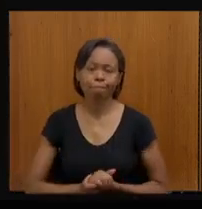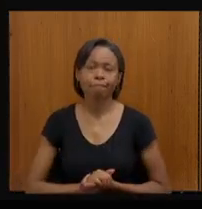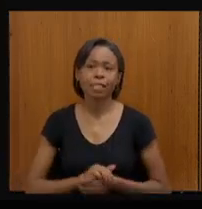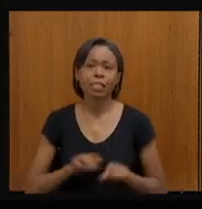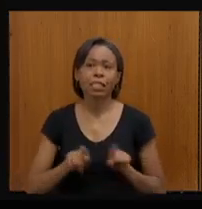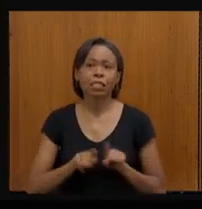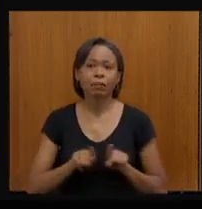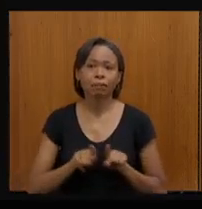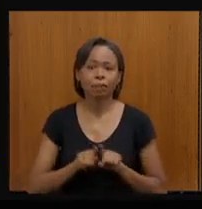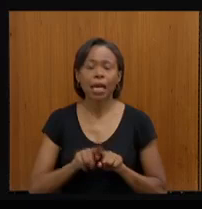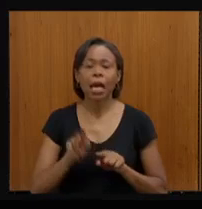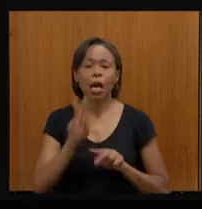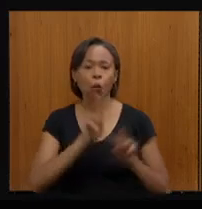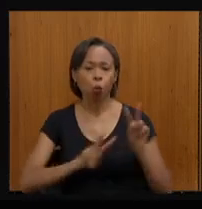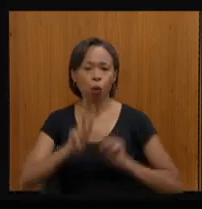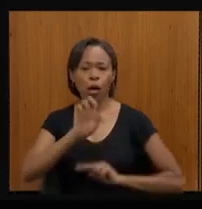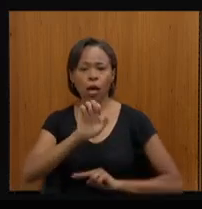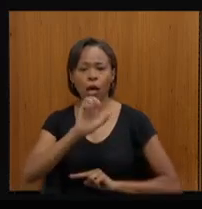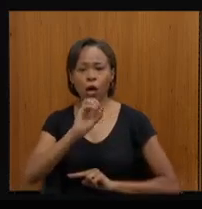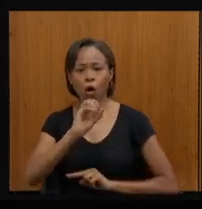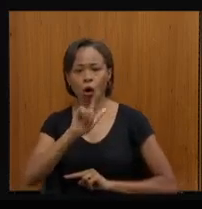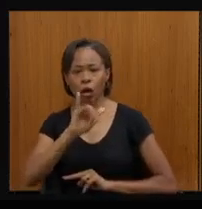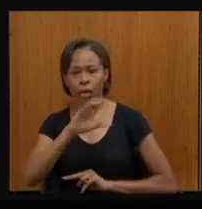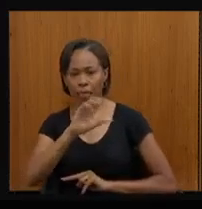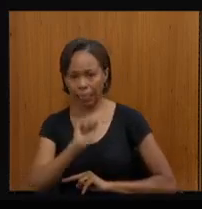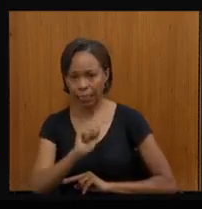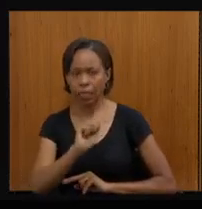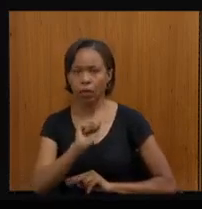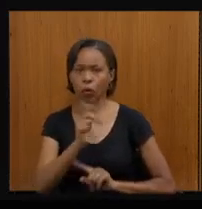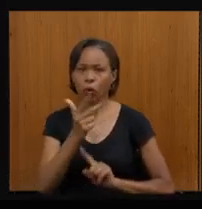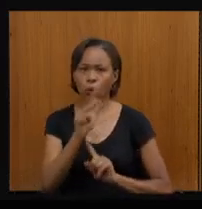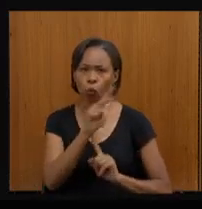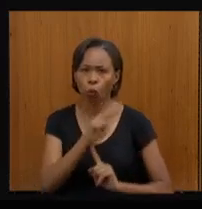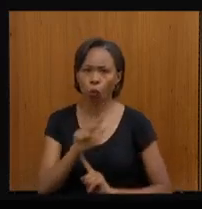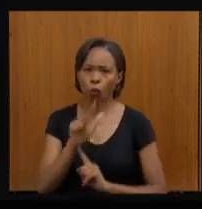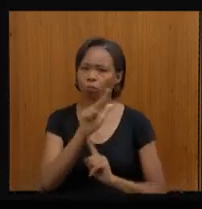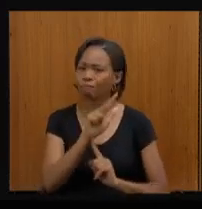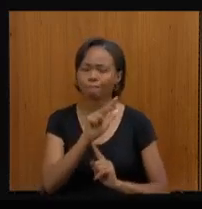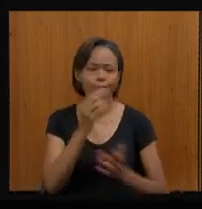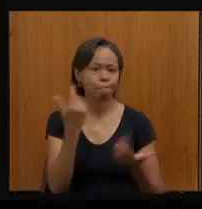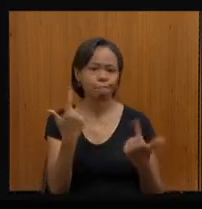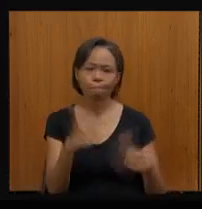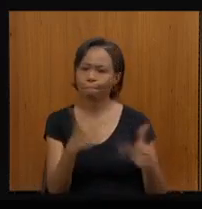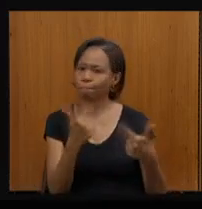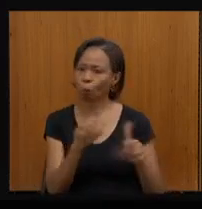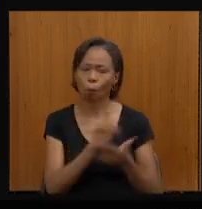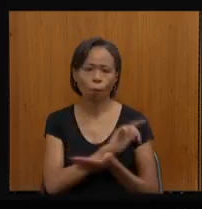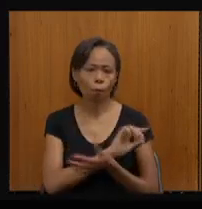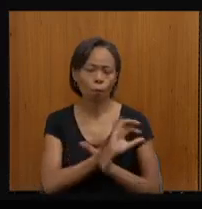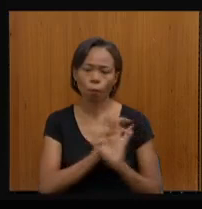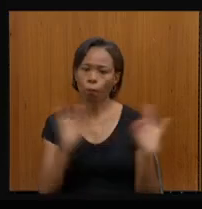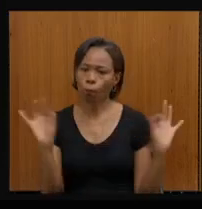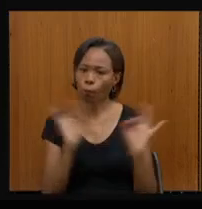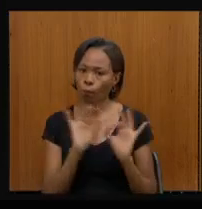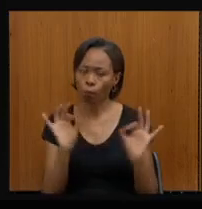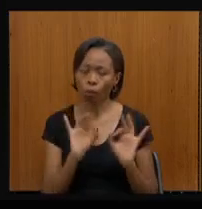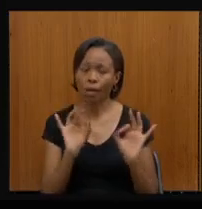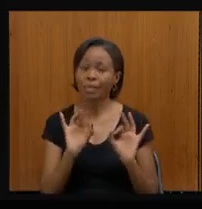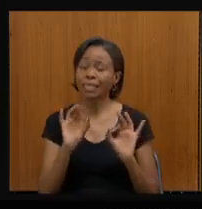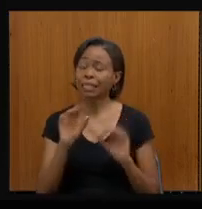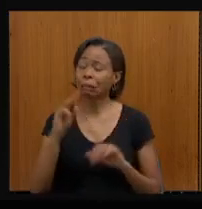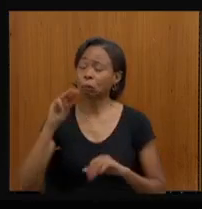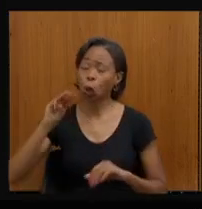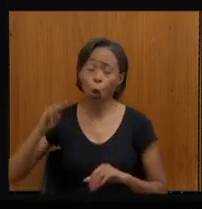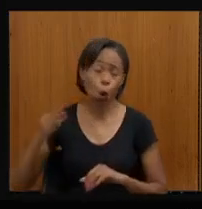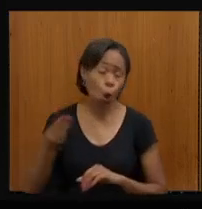onde hoje é basicamente existem e tá sendo destinado trilhões de dólares para todo mundo